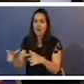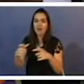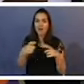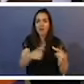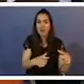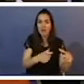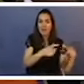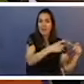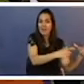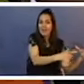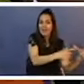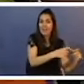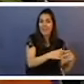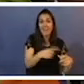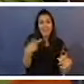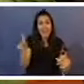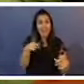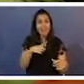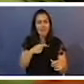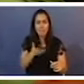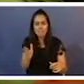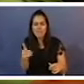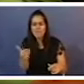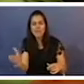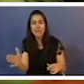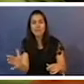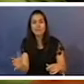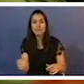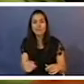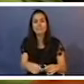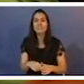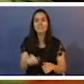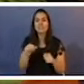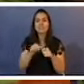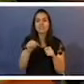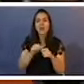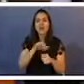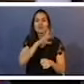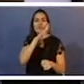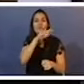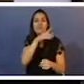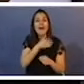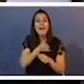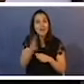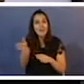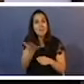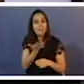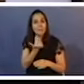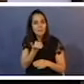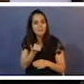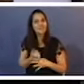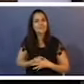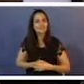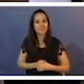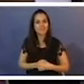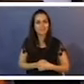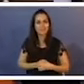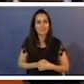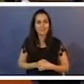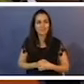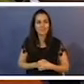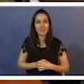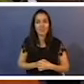nela ficam muitos peixes que acabam atraindo vários animais que se alimentam deles